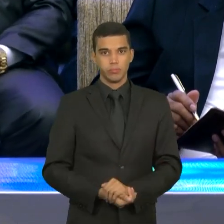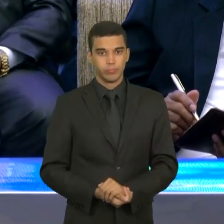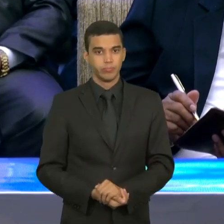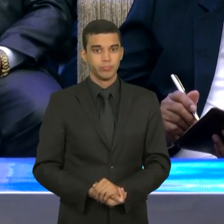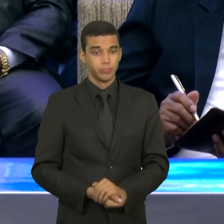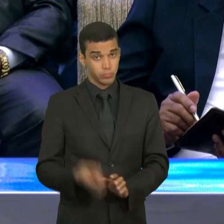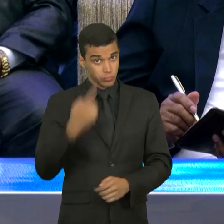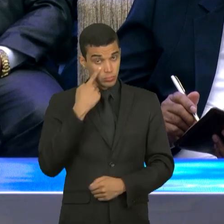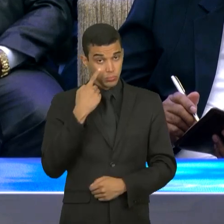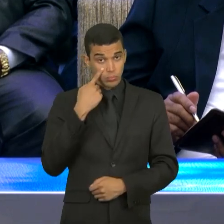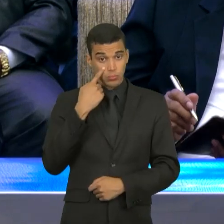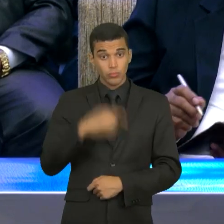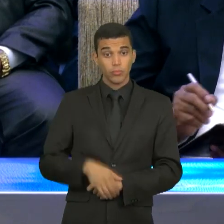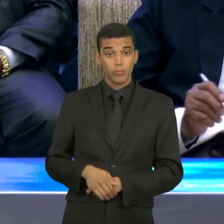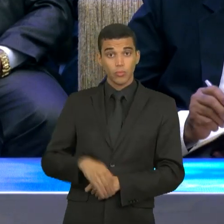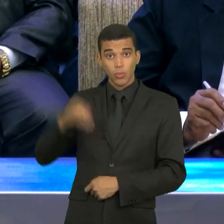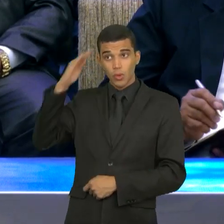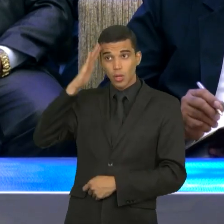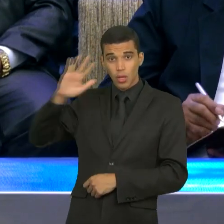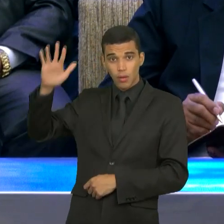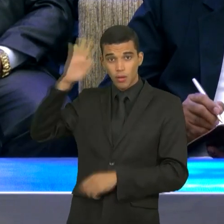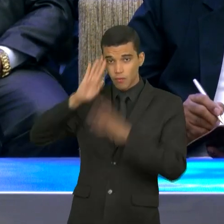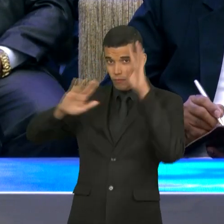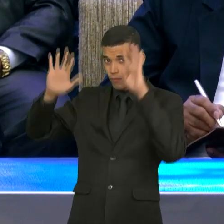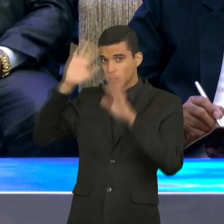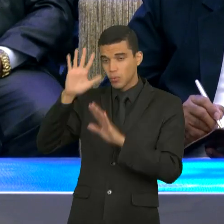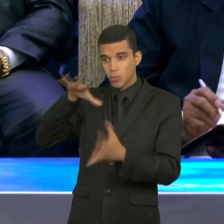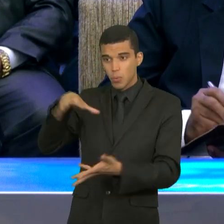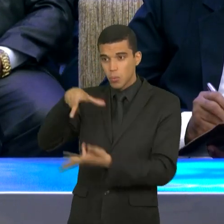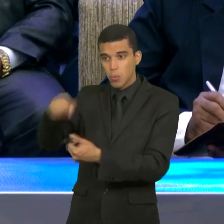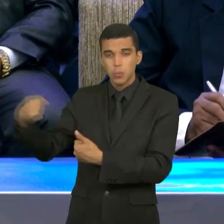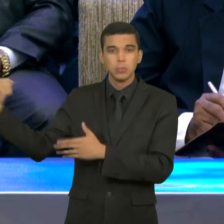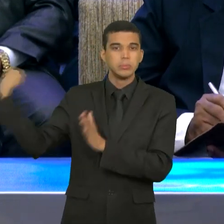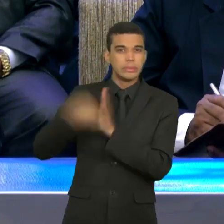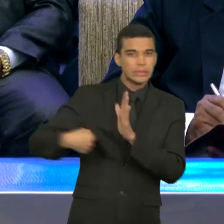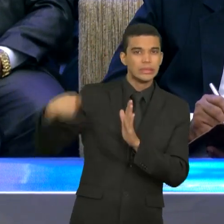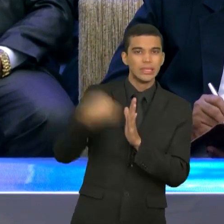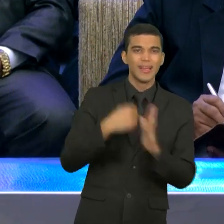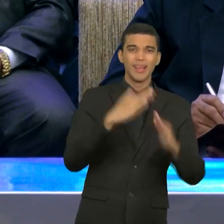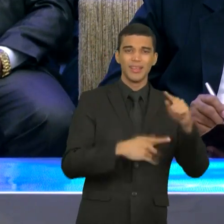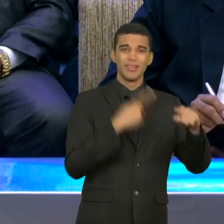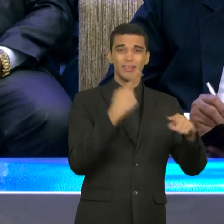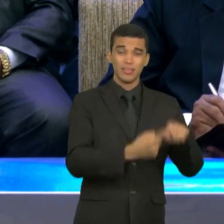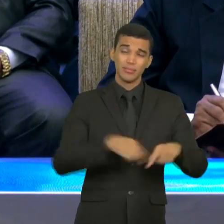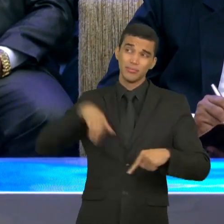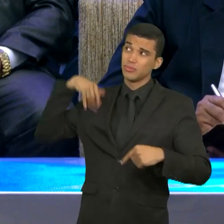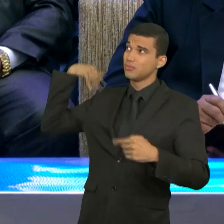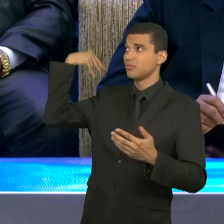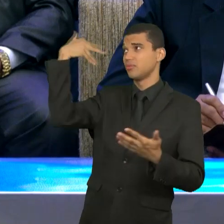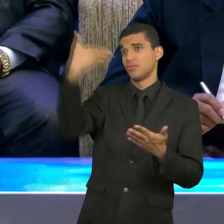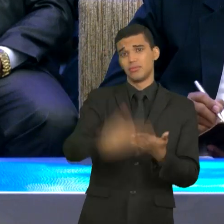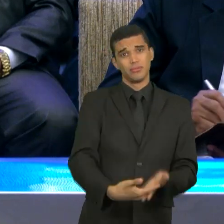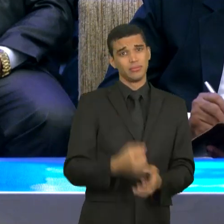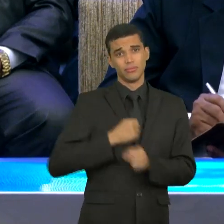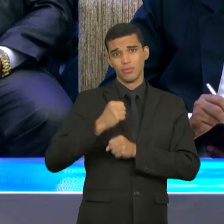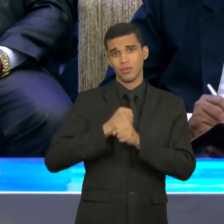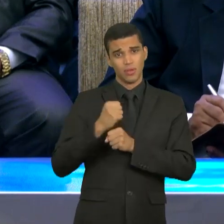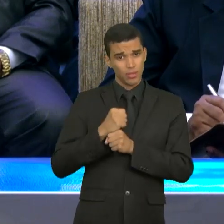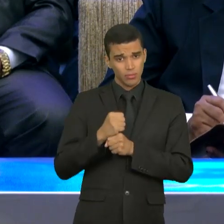a filosofia no mundo tem lutado muito contra a Igreja a centenas de anos